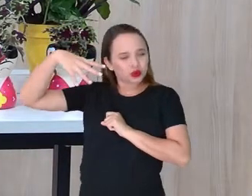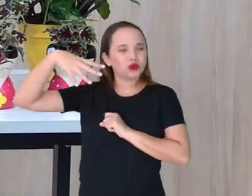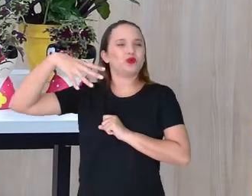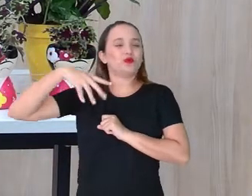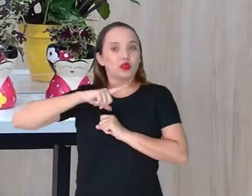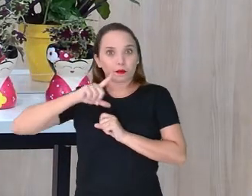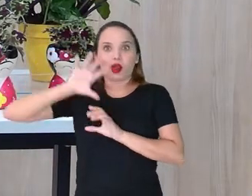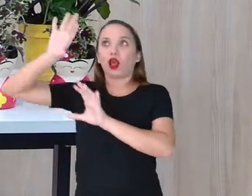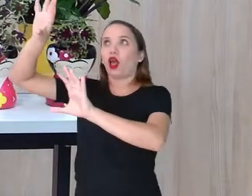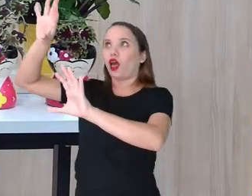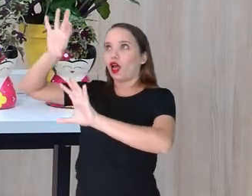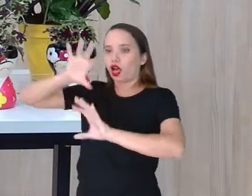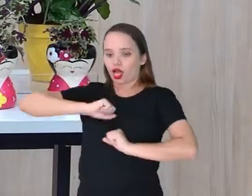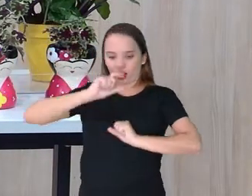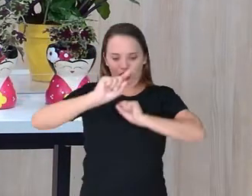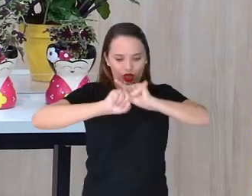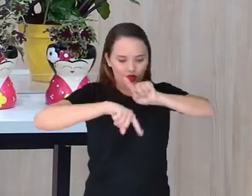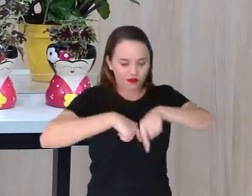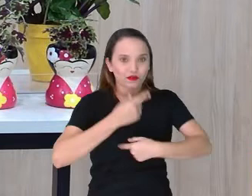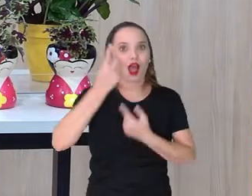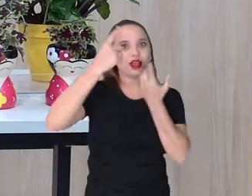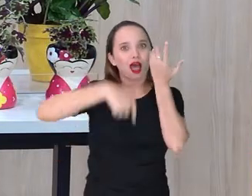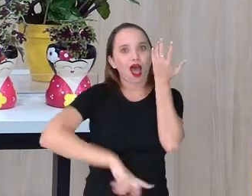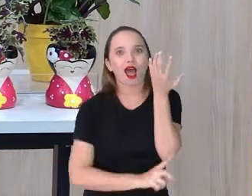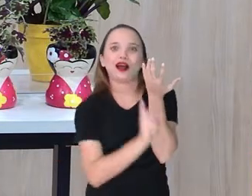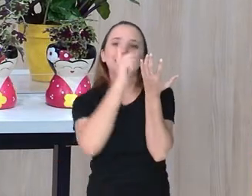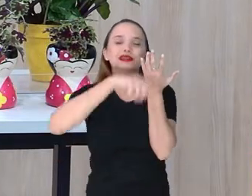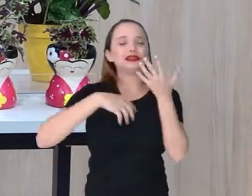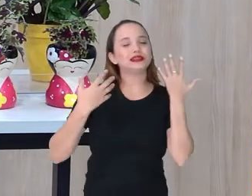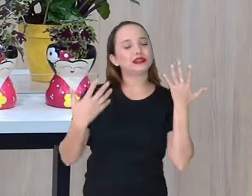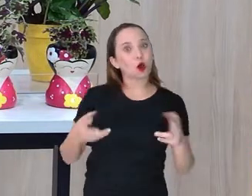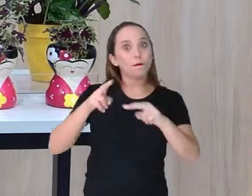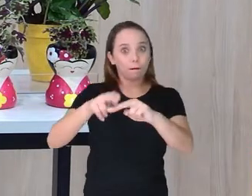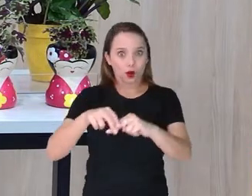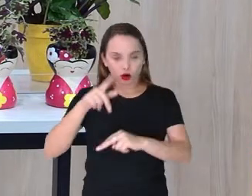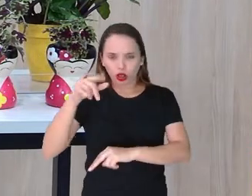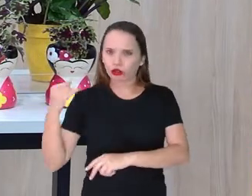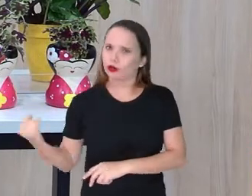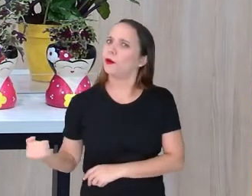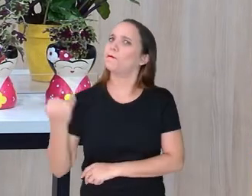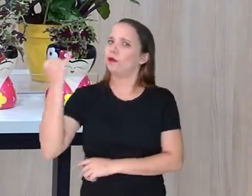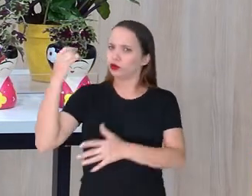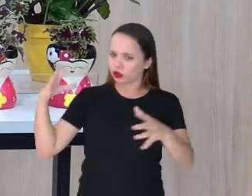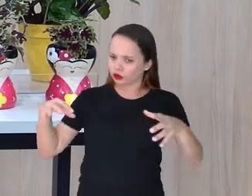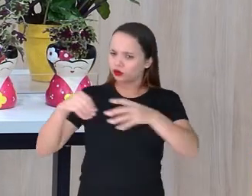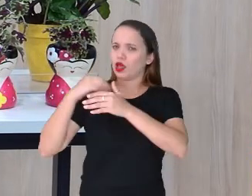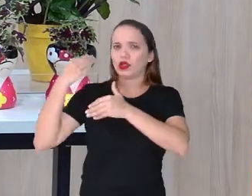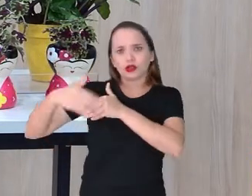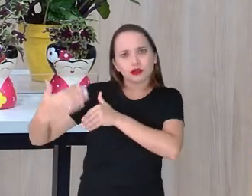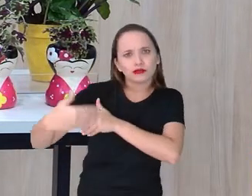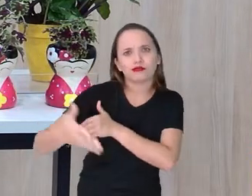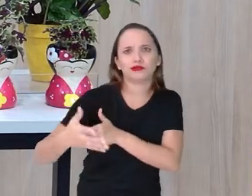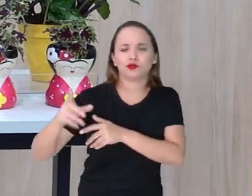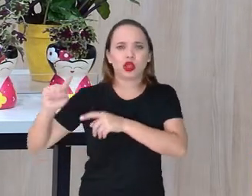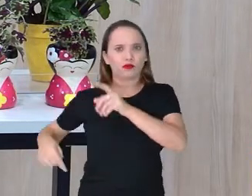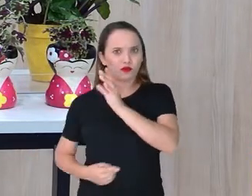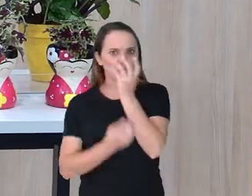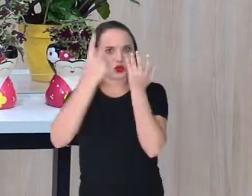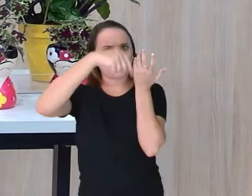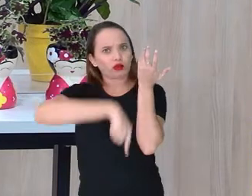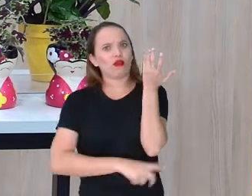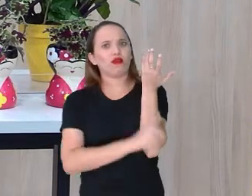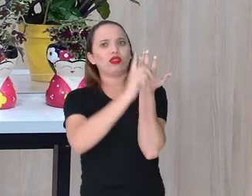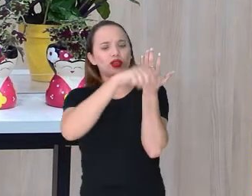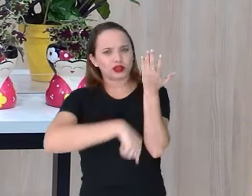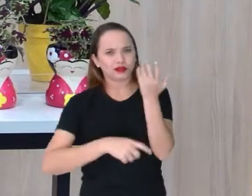possam realizar a fotossíntese. Então, ela tem uma importância muito grande nesse processo de fotossíntese.